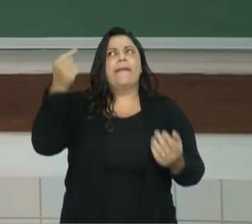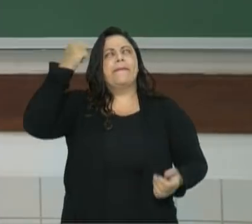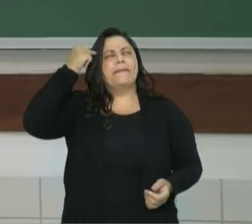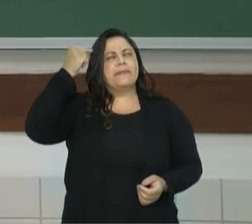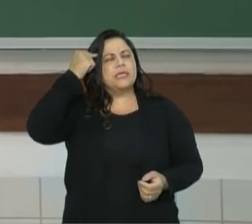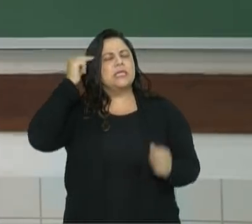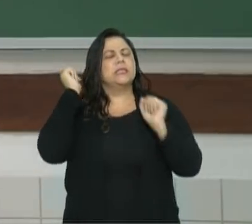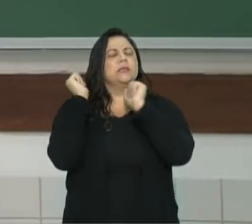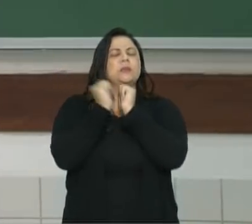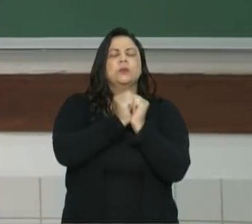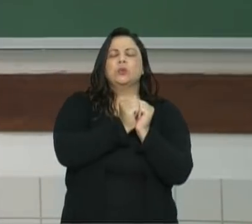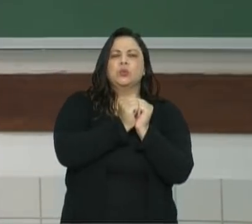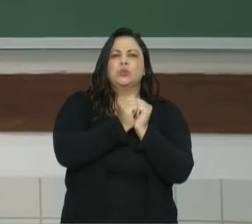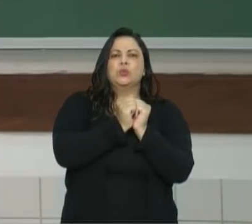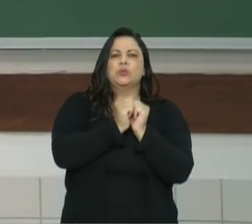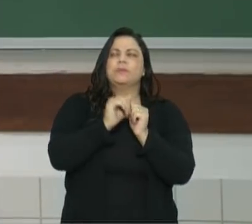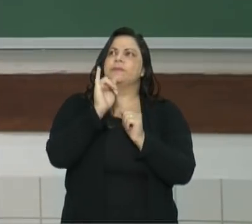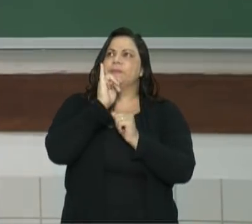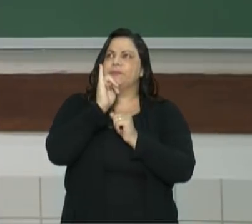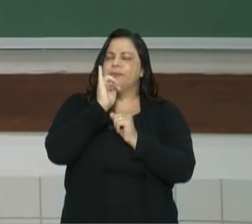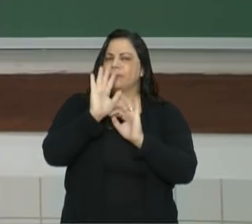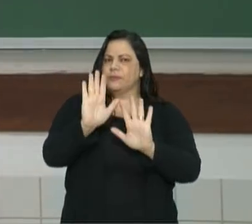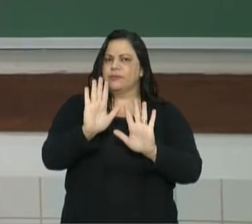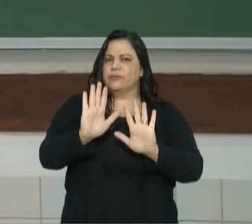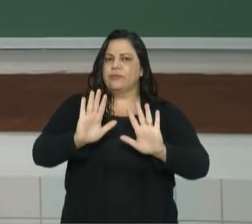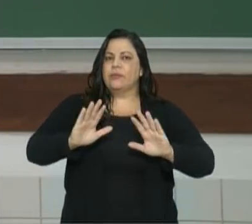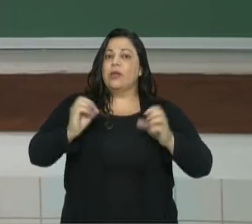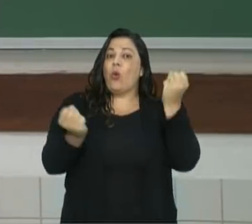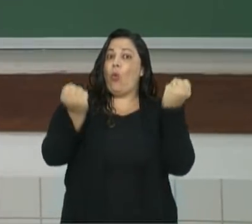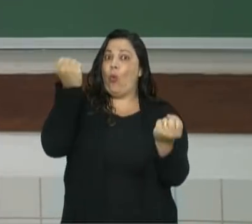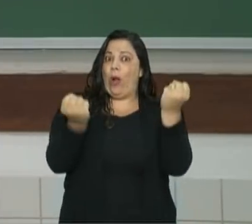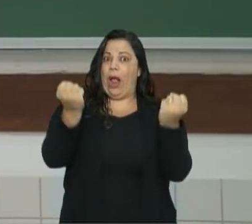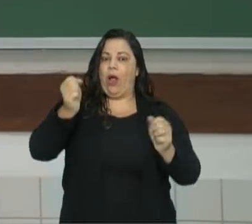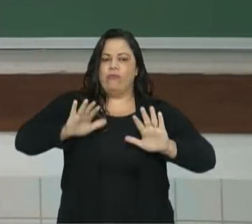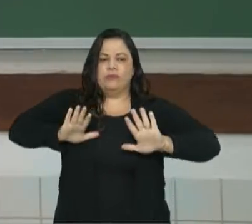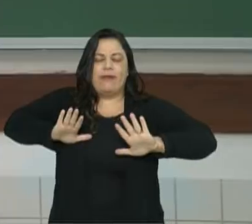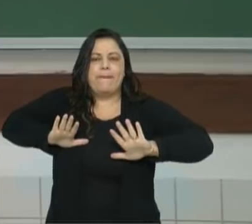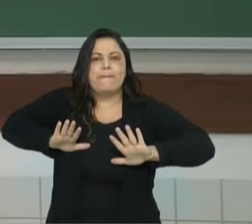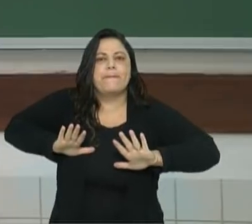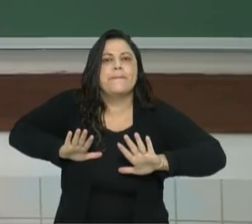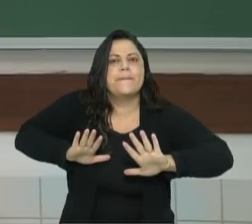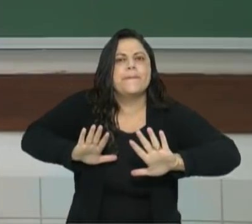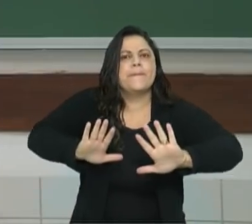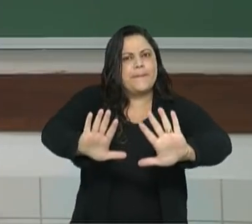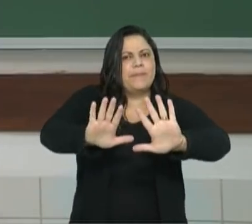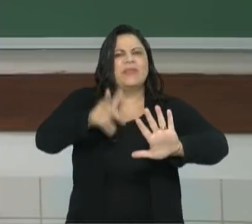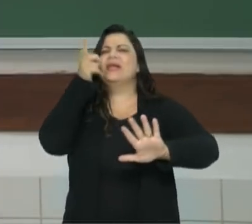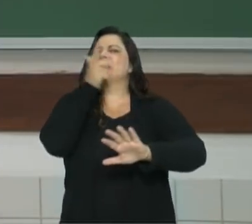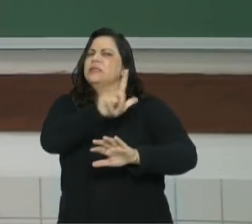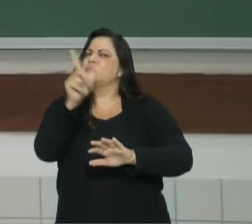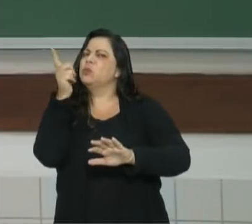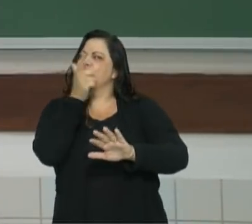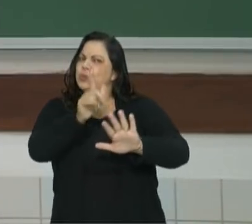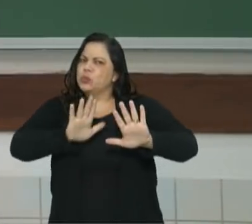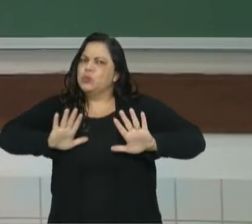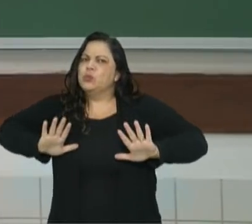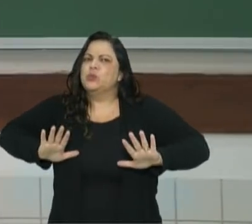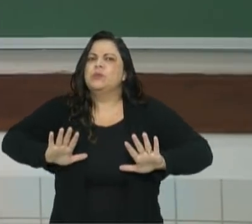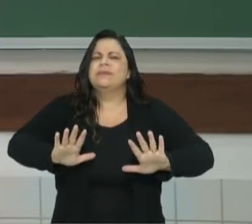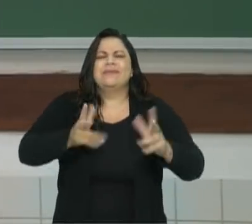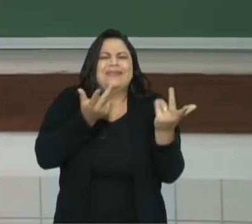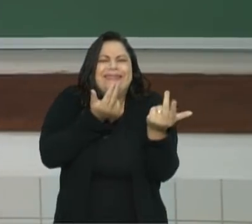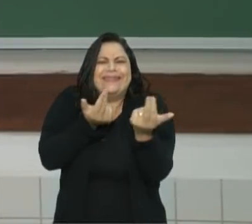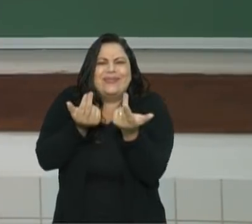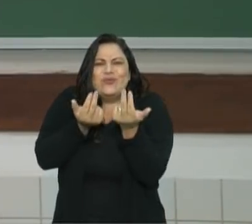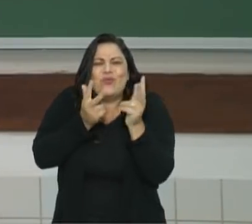vai empurrar um carro, né? Você consegue impregnar aquela força, empurrar aquela força sempre da mesma